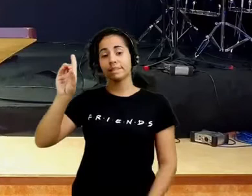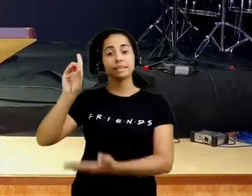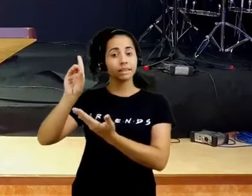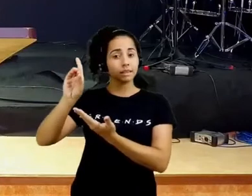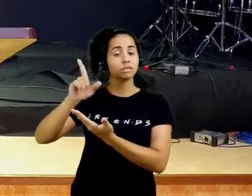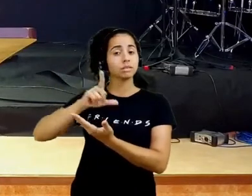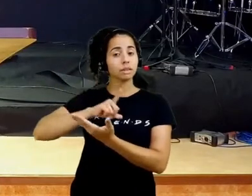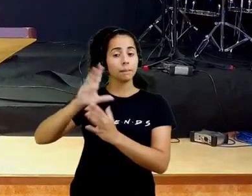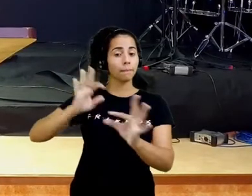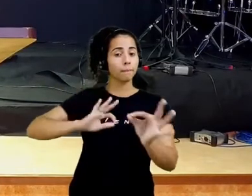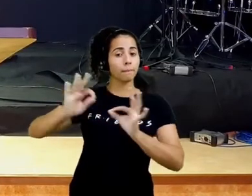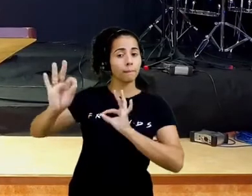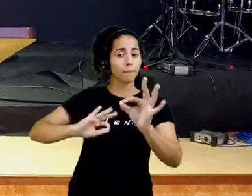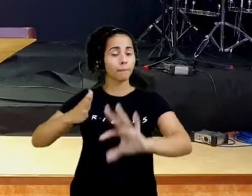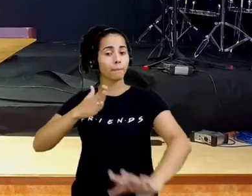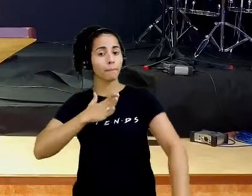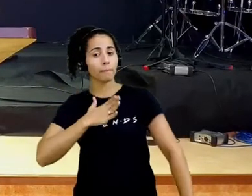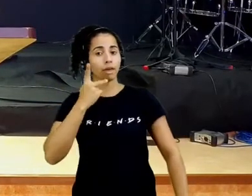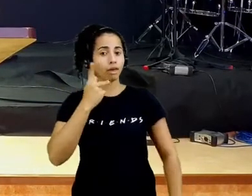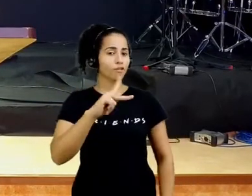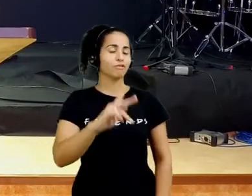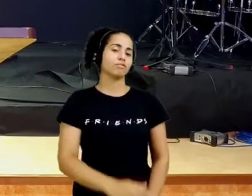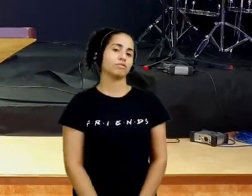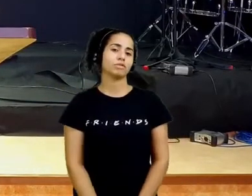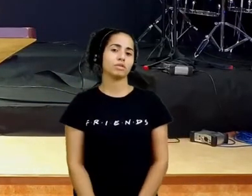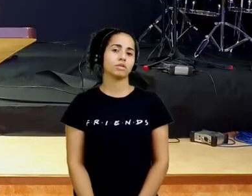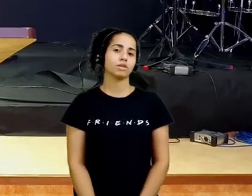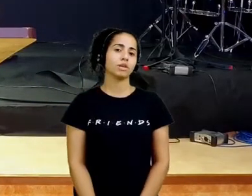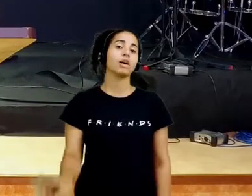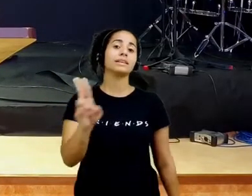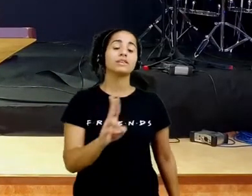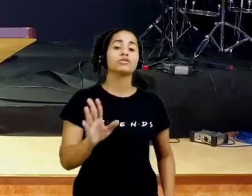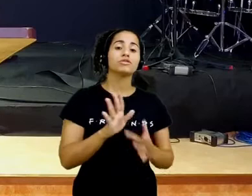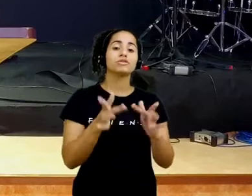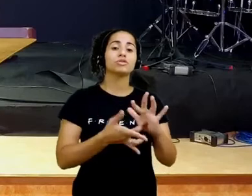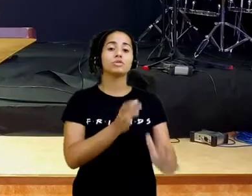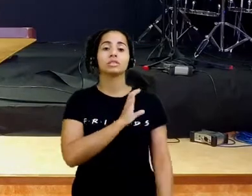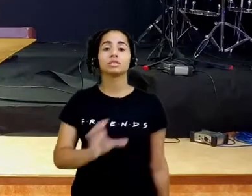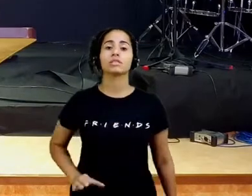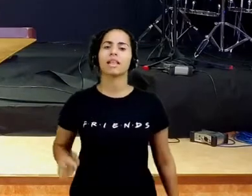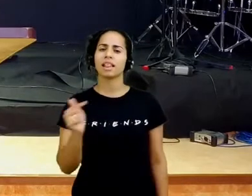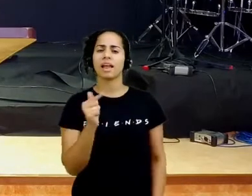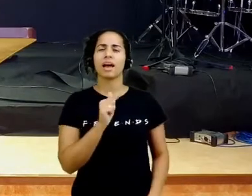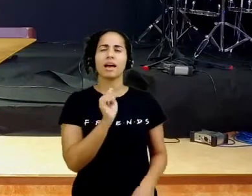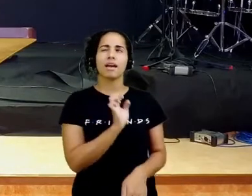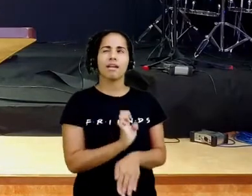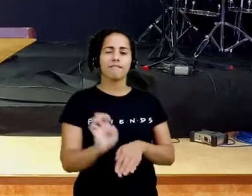Senhor tem para mim e para você, através de Cristo Jesus e reservado, porque lá em Efésios